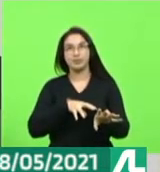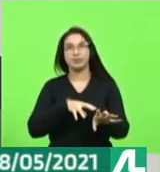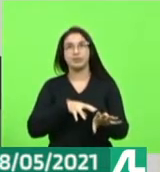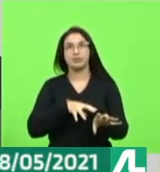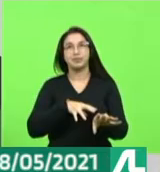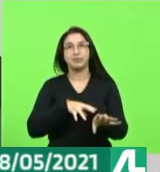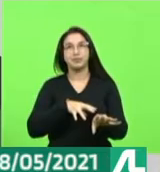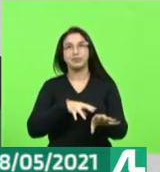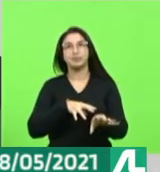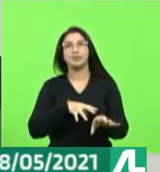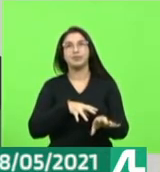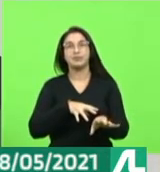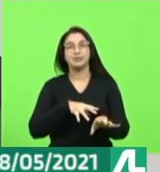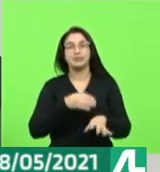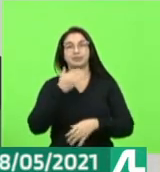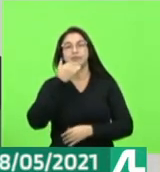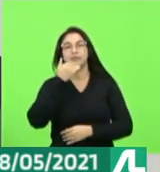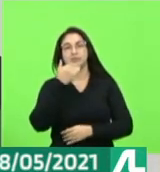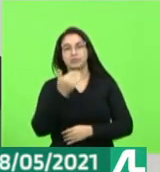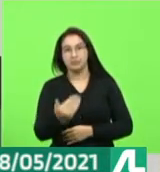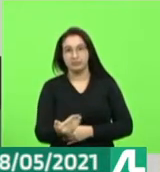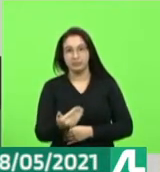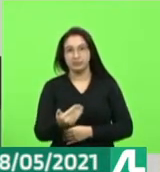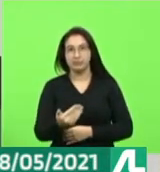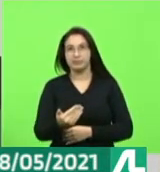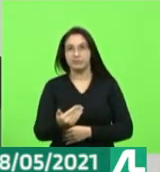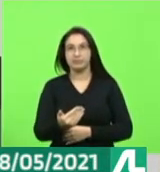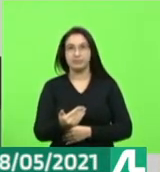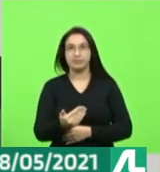apelar, solicitar, pedir,